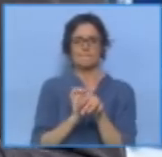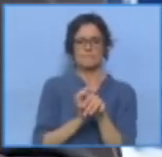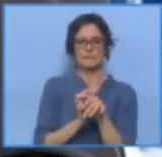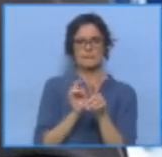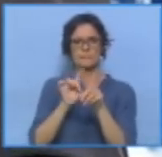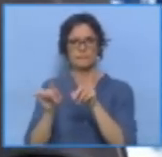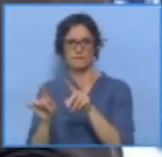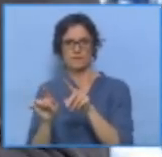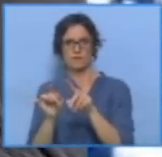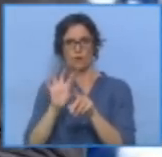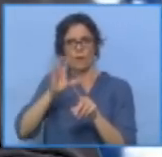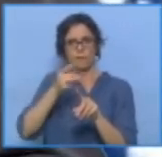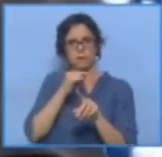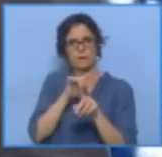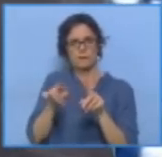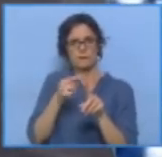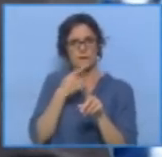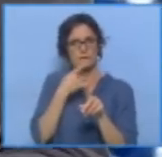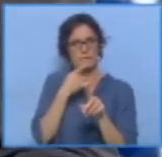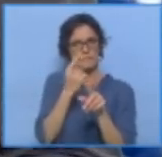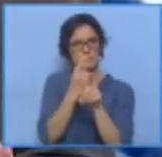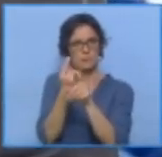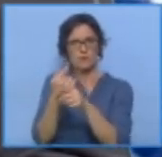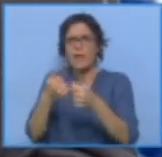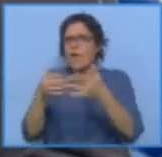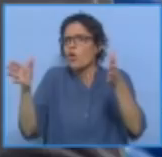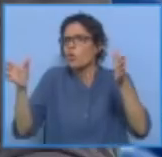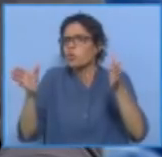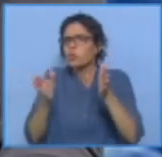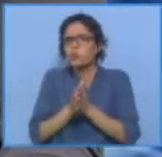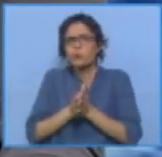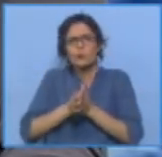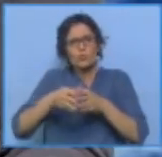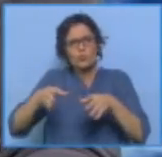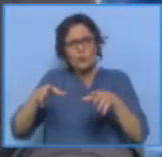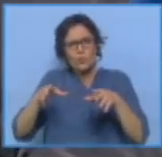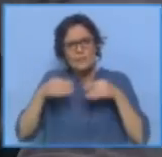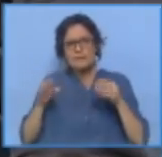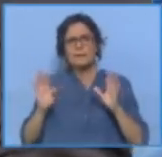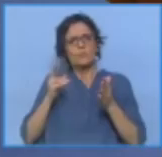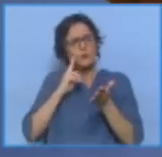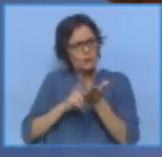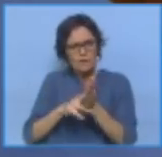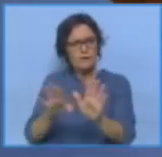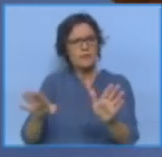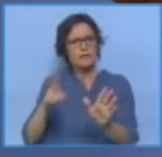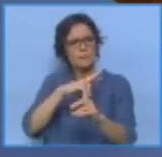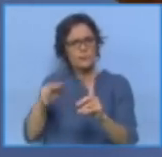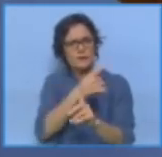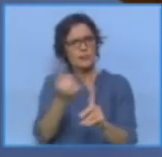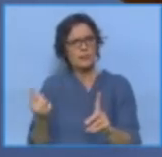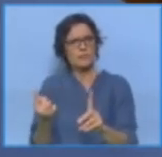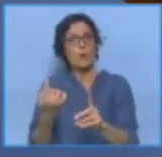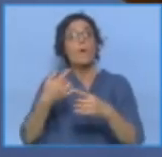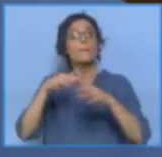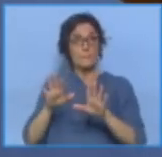espiritualidade ou maneira de entender as coisas. Tudo bem. E é válida. É válido. É válida. Não Mas podemos ficar, digo eu, na